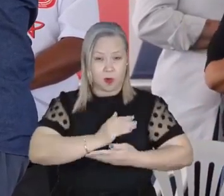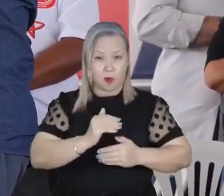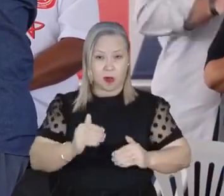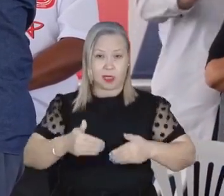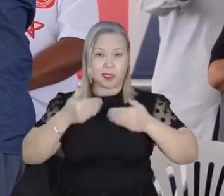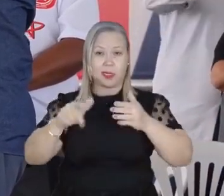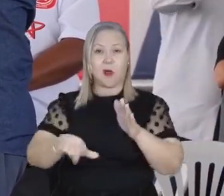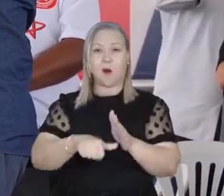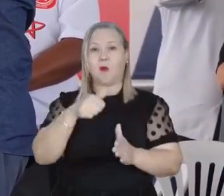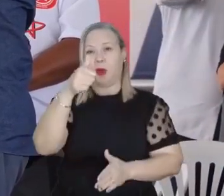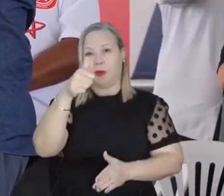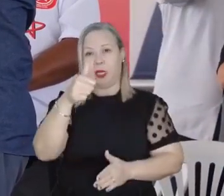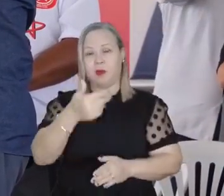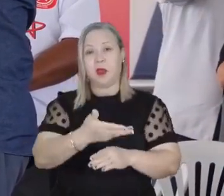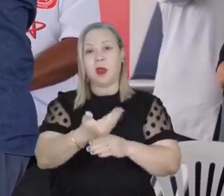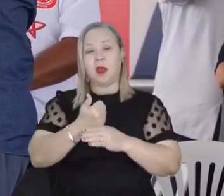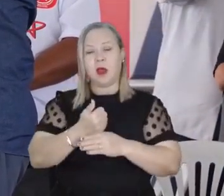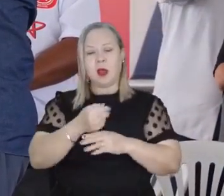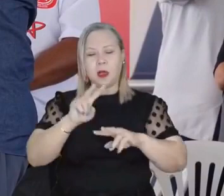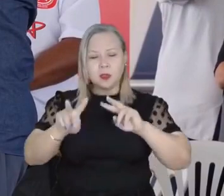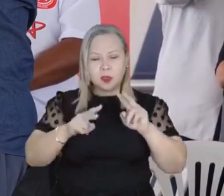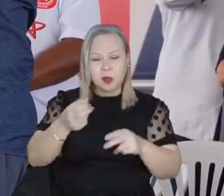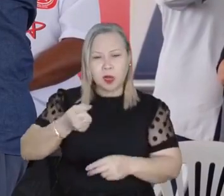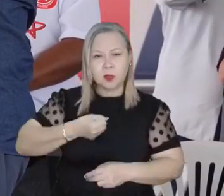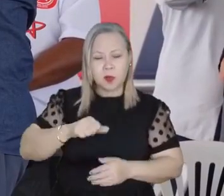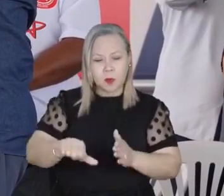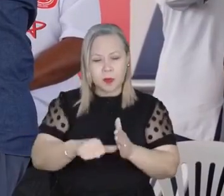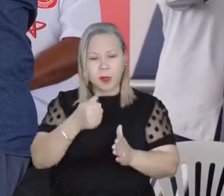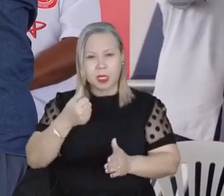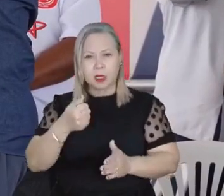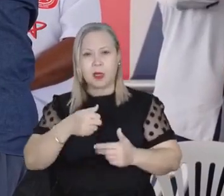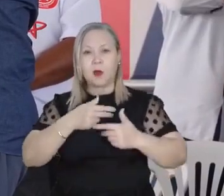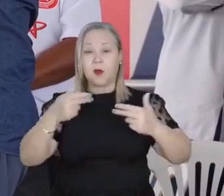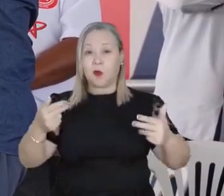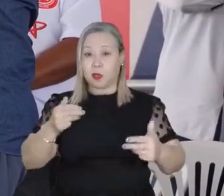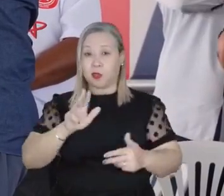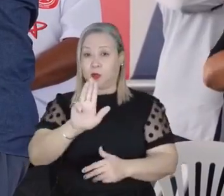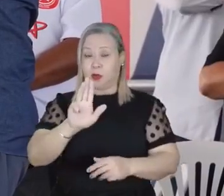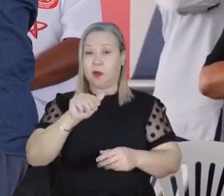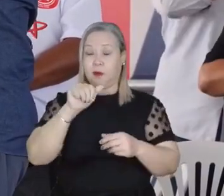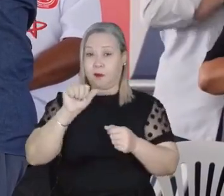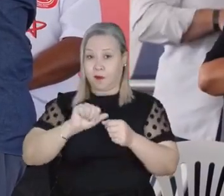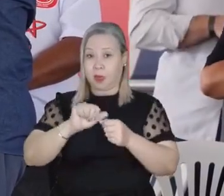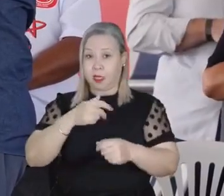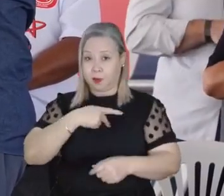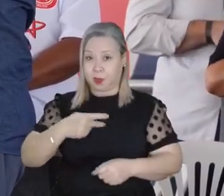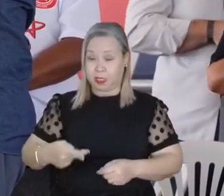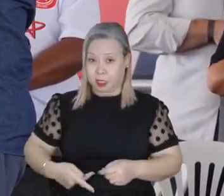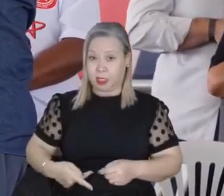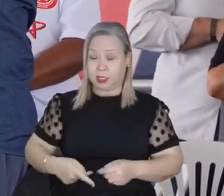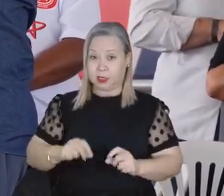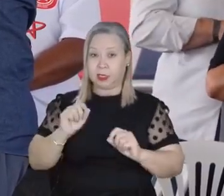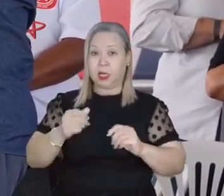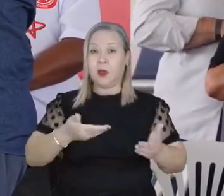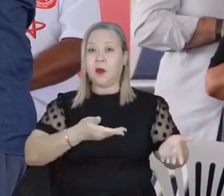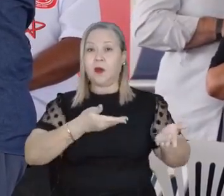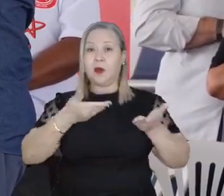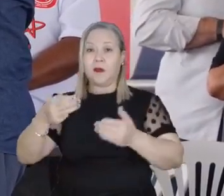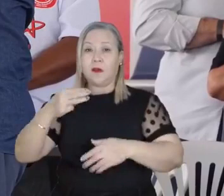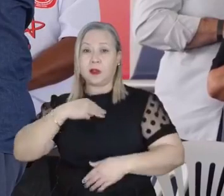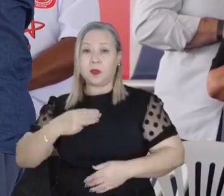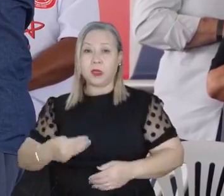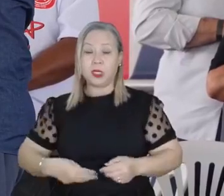muito importante. A primeira coisa que o Lula fez quando ele se elegeu foi levar todos os ministros numa cidade muito